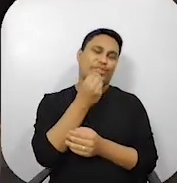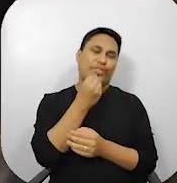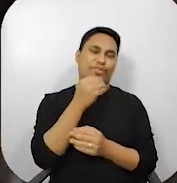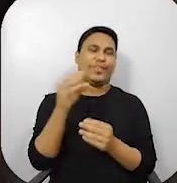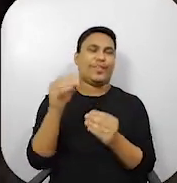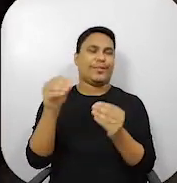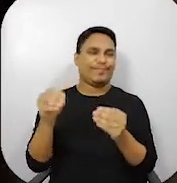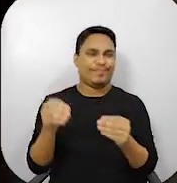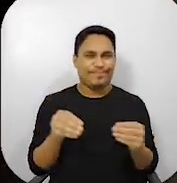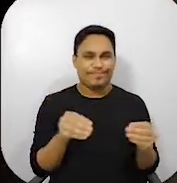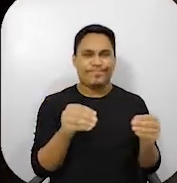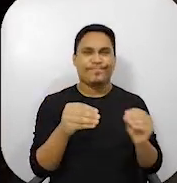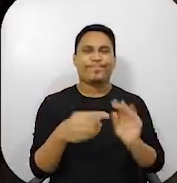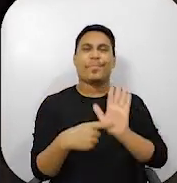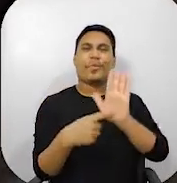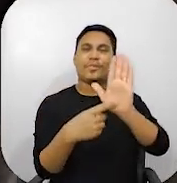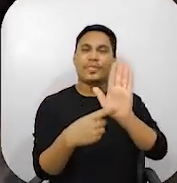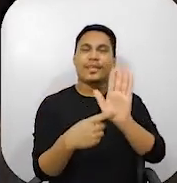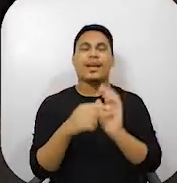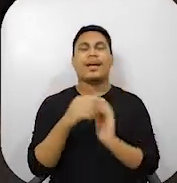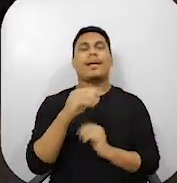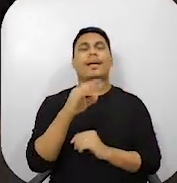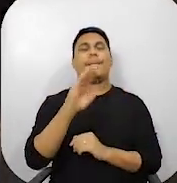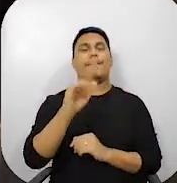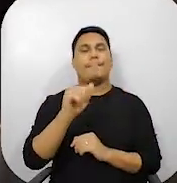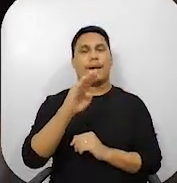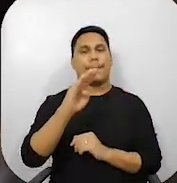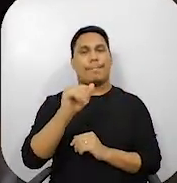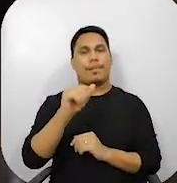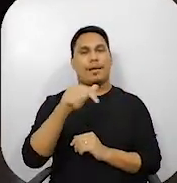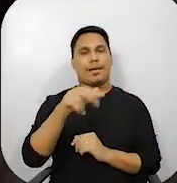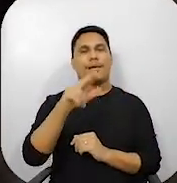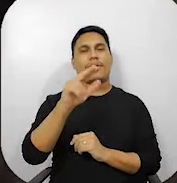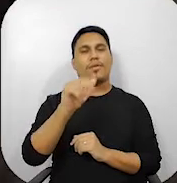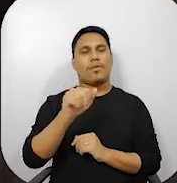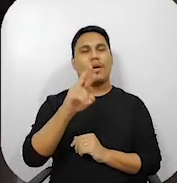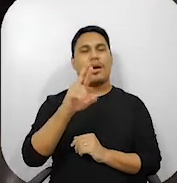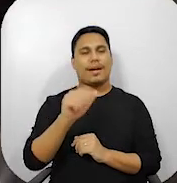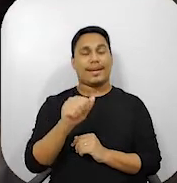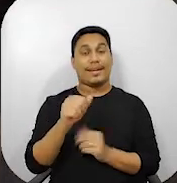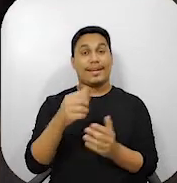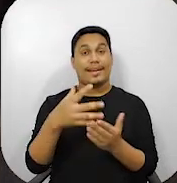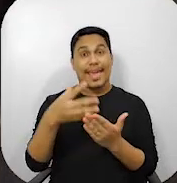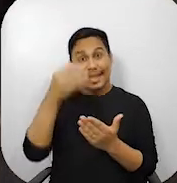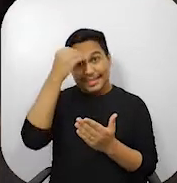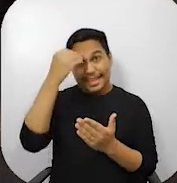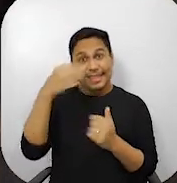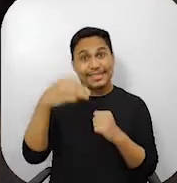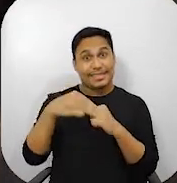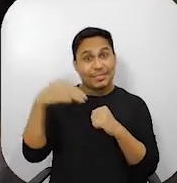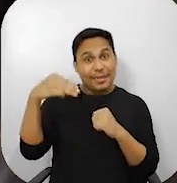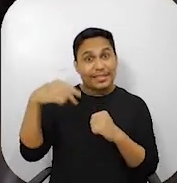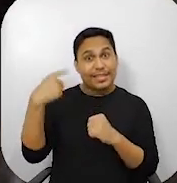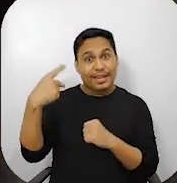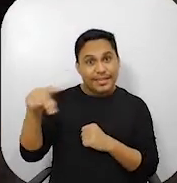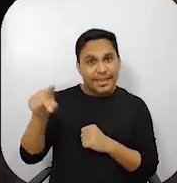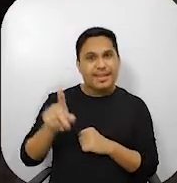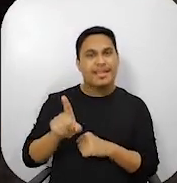babaquara Chevette foi Inclusive a tese de Mestrado dele lá do